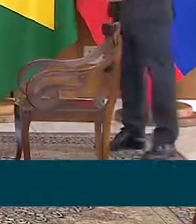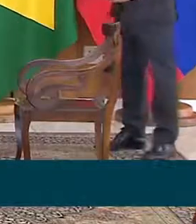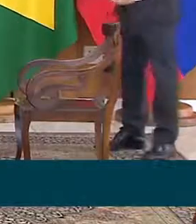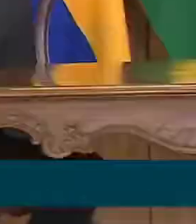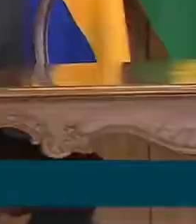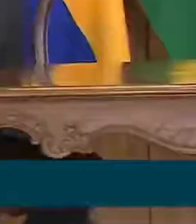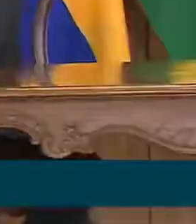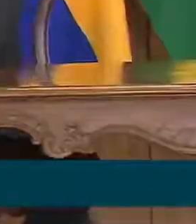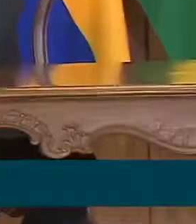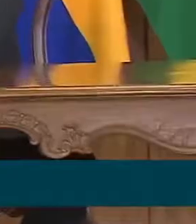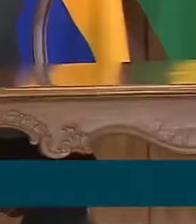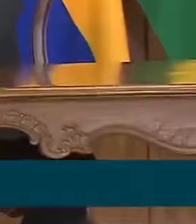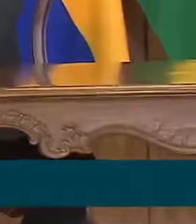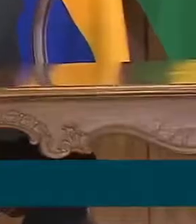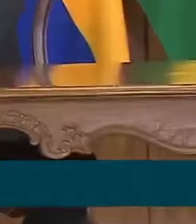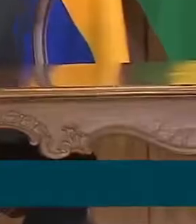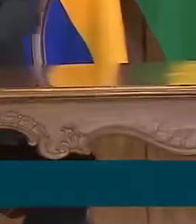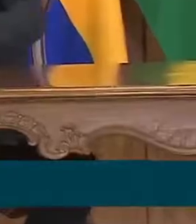E aí